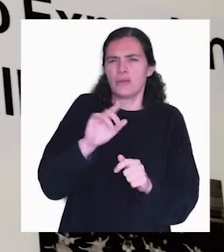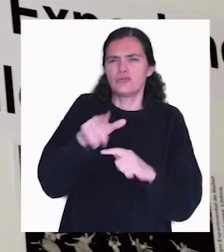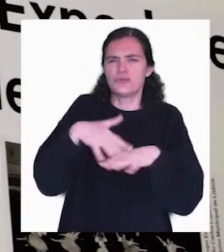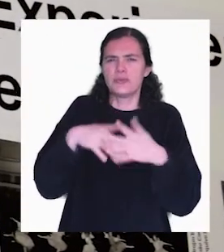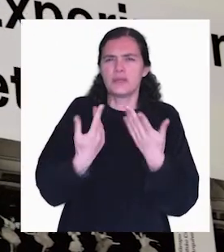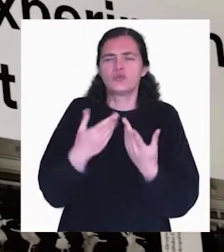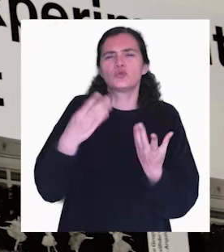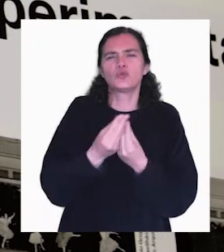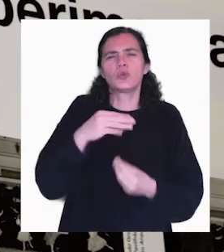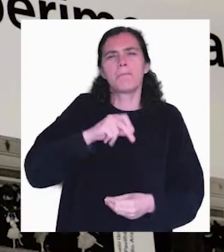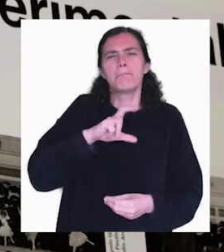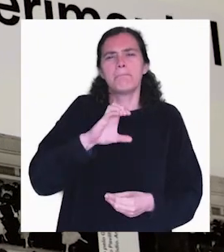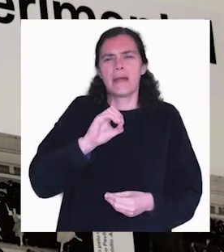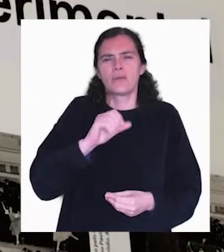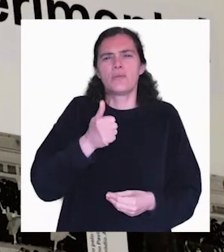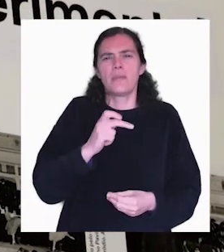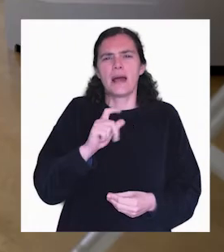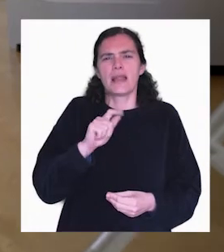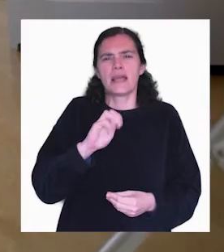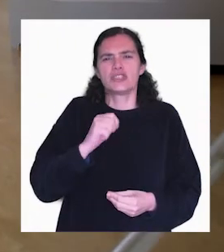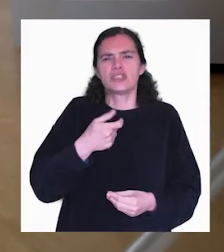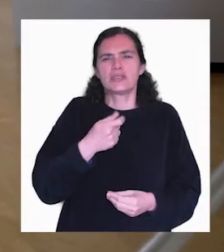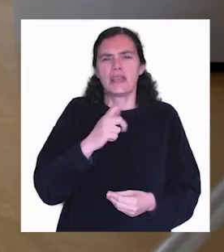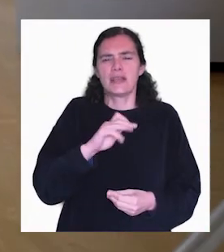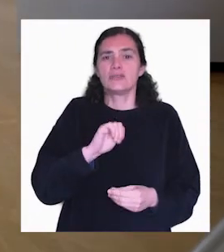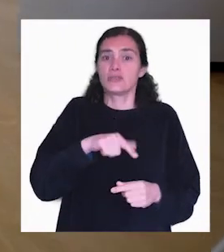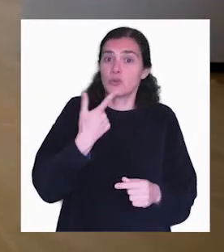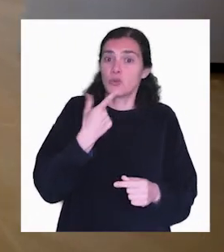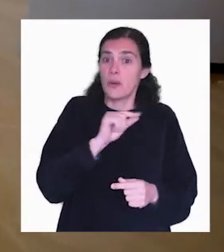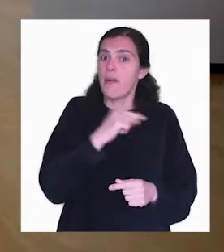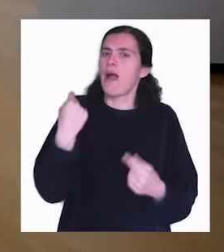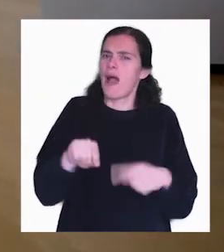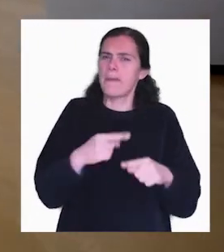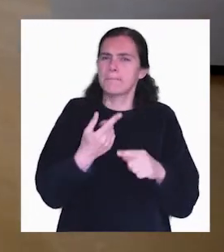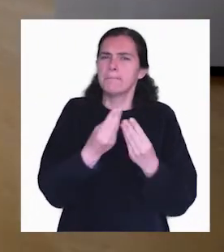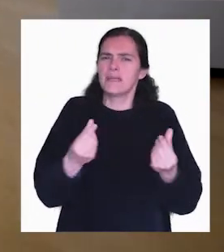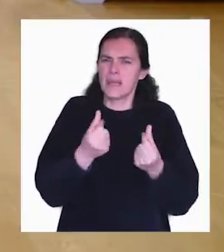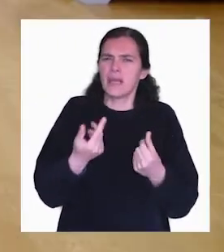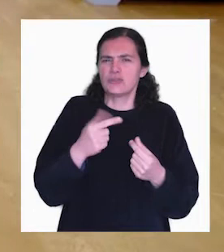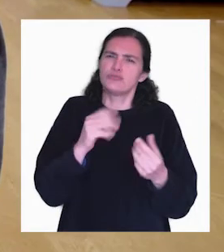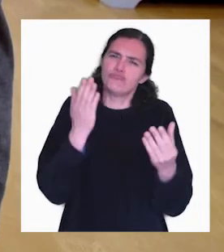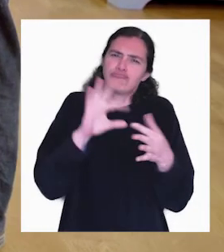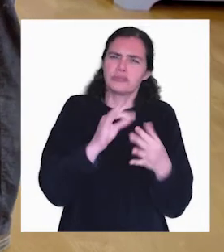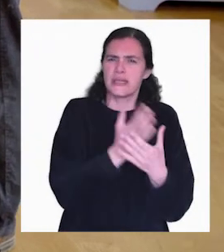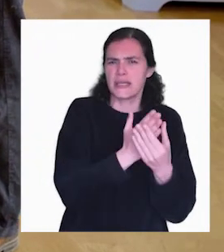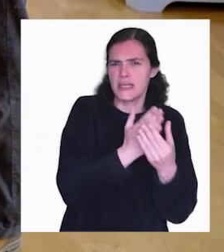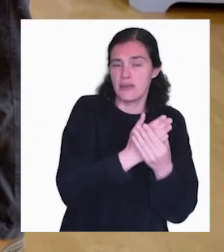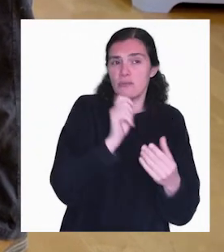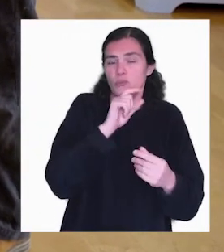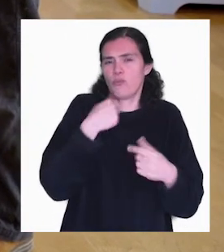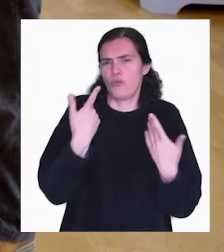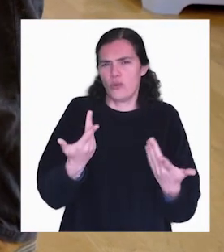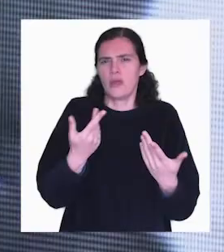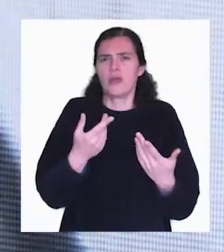Marco Balesteros. Penso que esta edição tem também o condão de ter mais materiais de arquivo e mais haveria, com